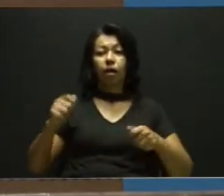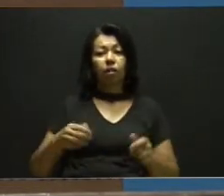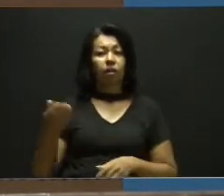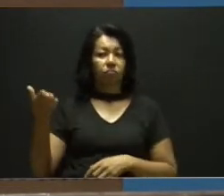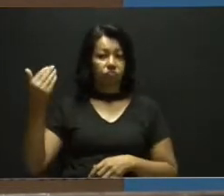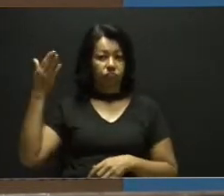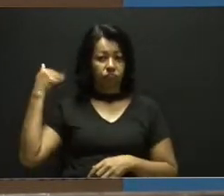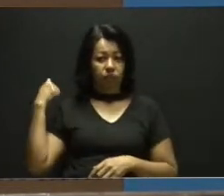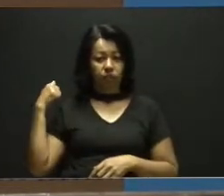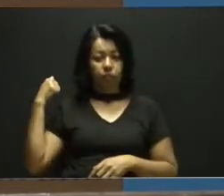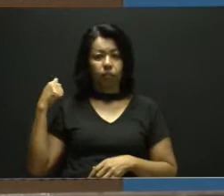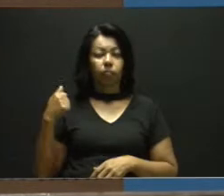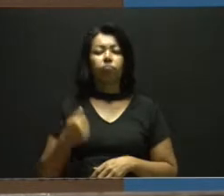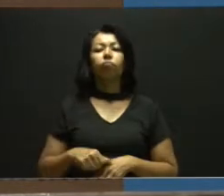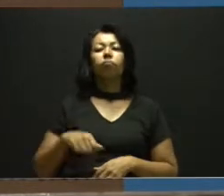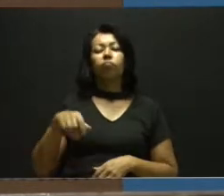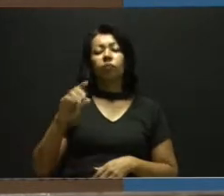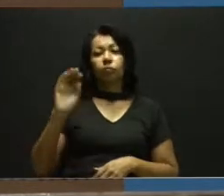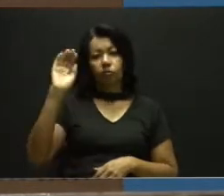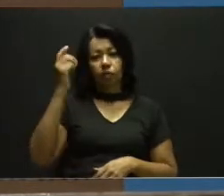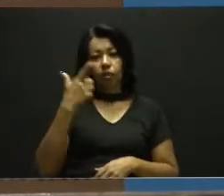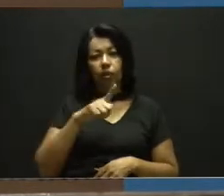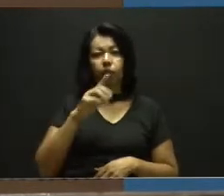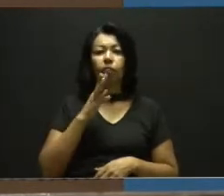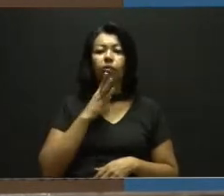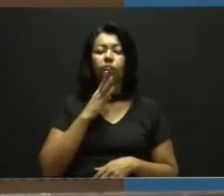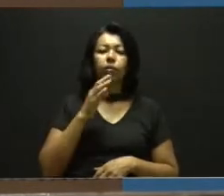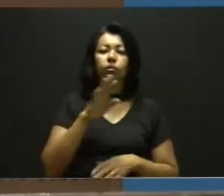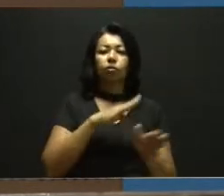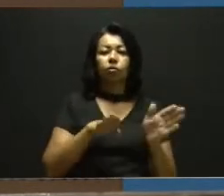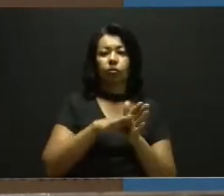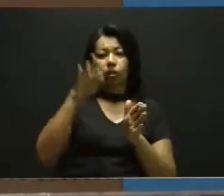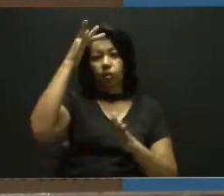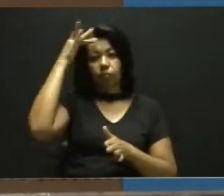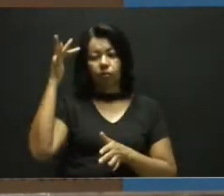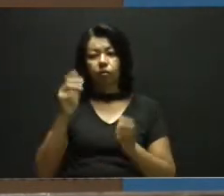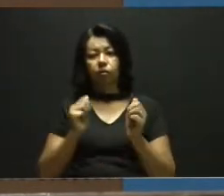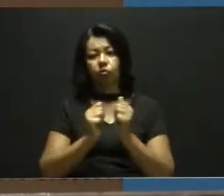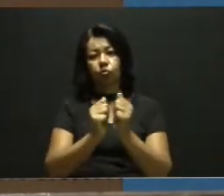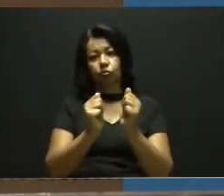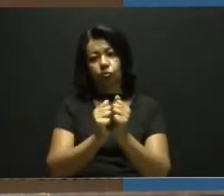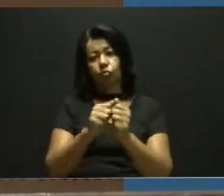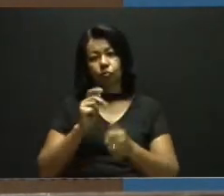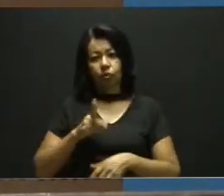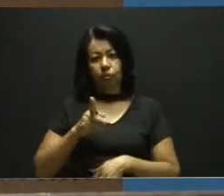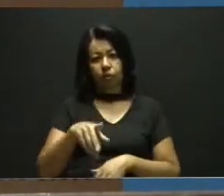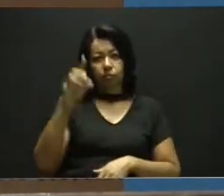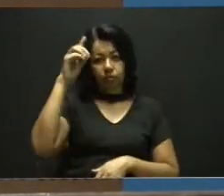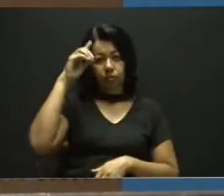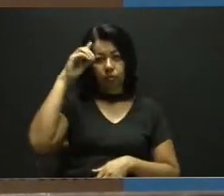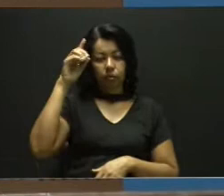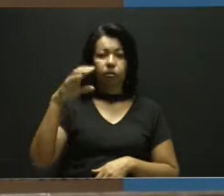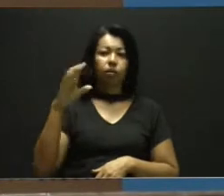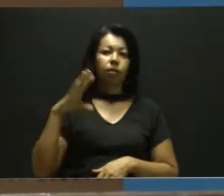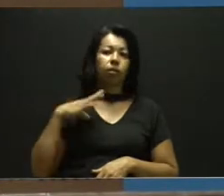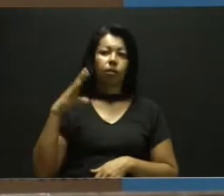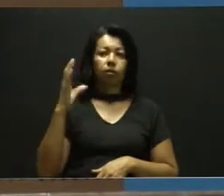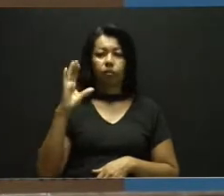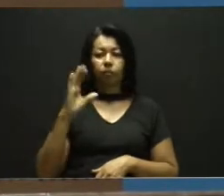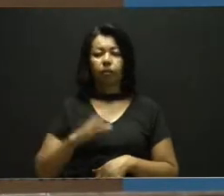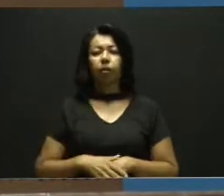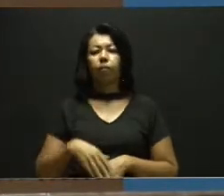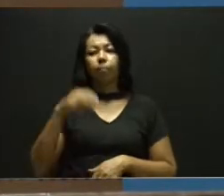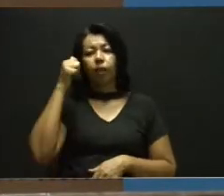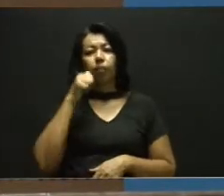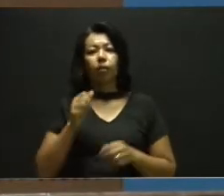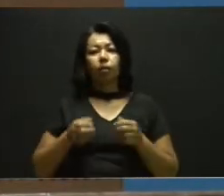com conceito e reconhecimento de todos que convivem com ela o dia a dia de nossa cidade de cubatão silva